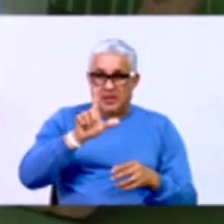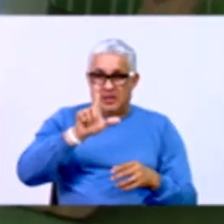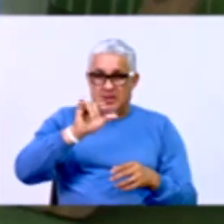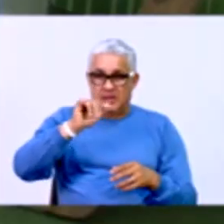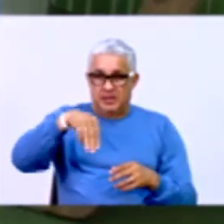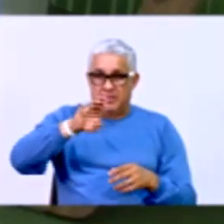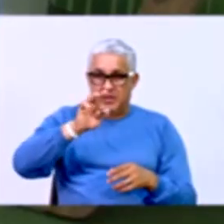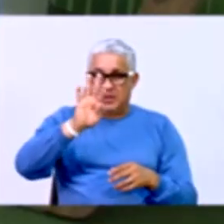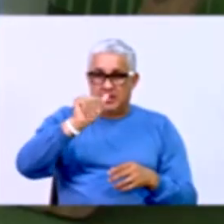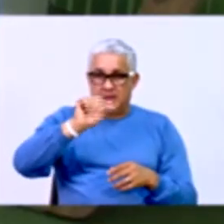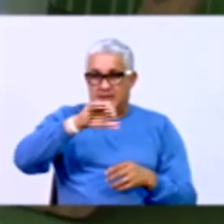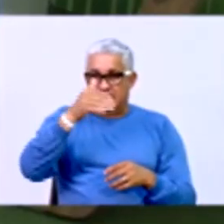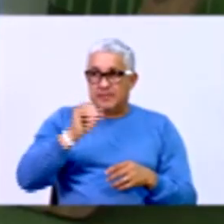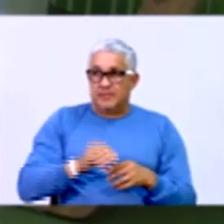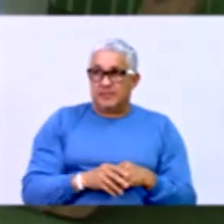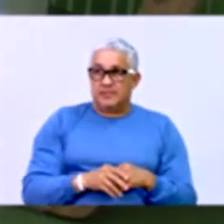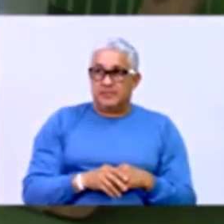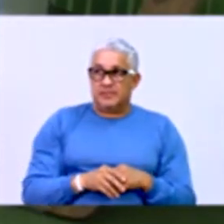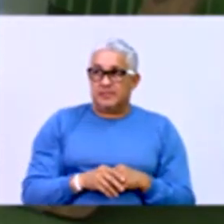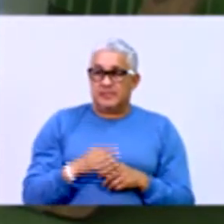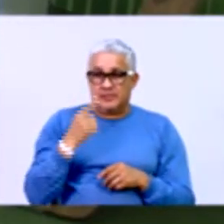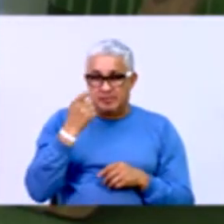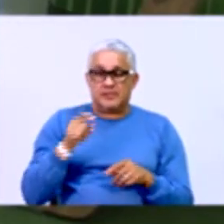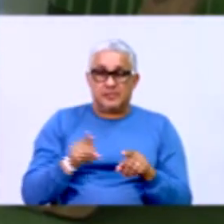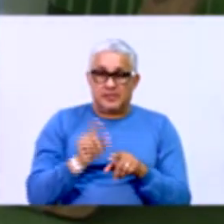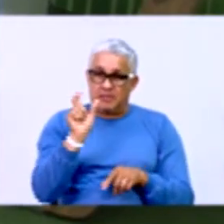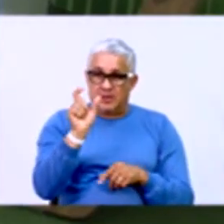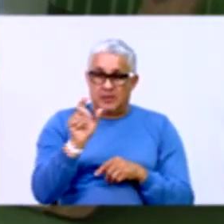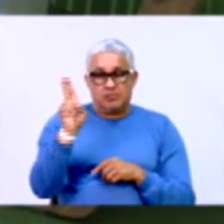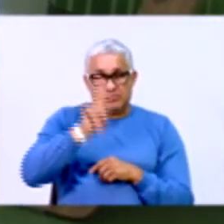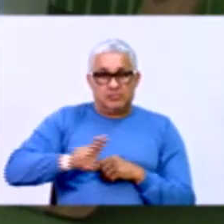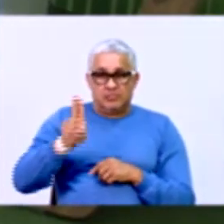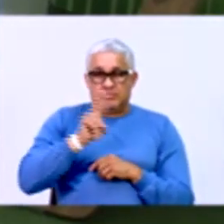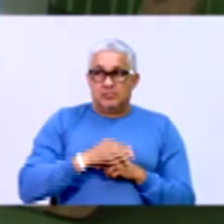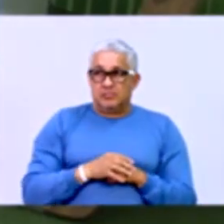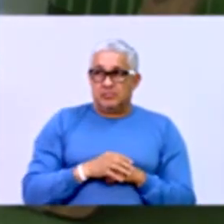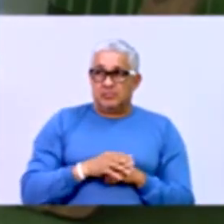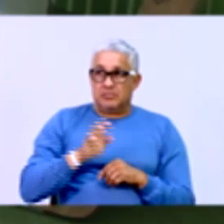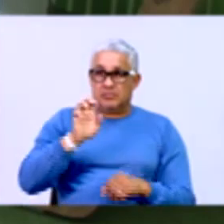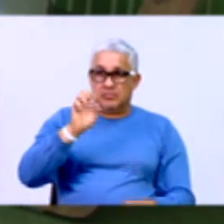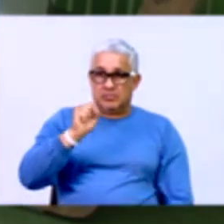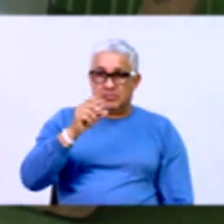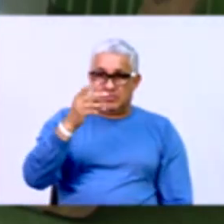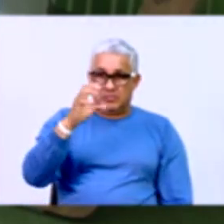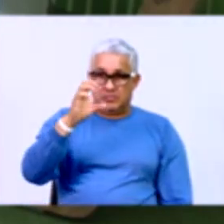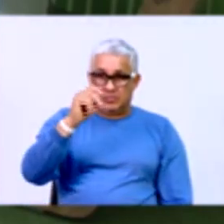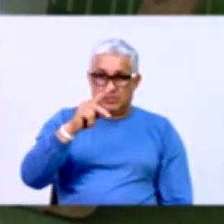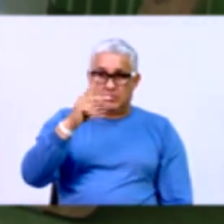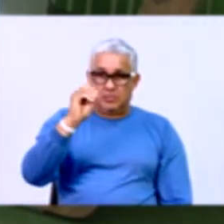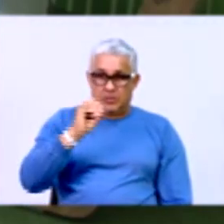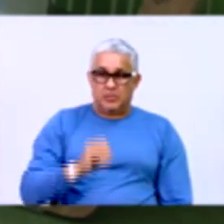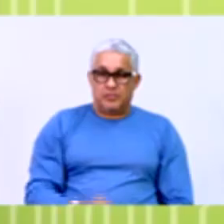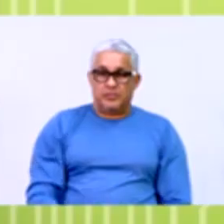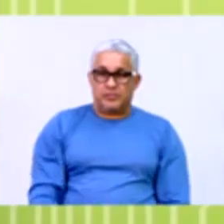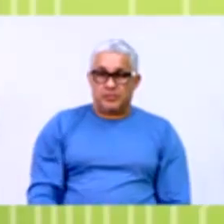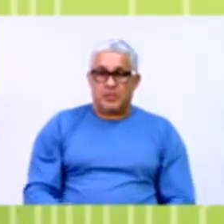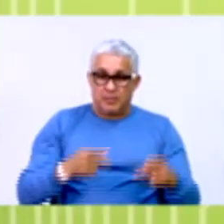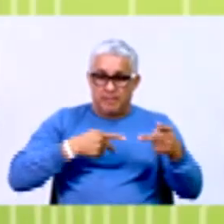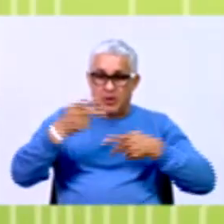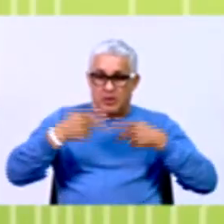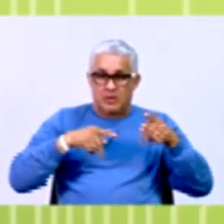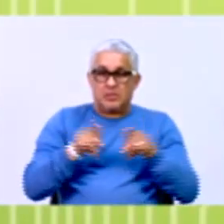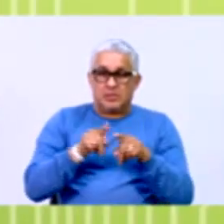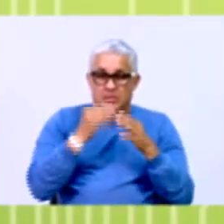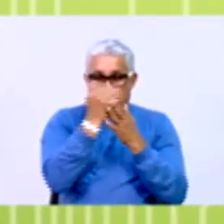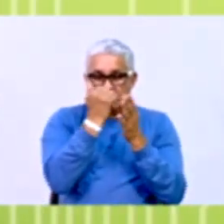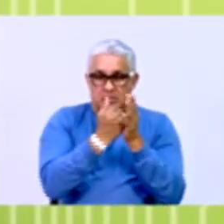é interessante porque usa isso também, essa palavra é muito usada também em programação, desenvolvimento de sistemas, o escopo do projeto. O